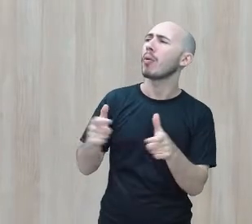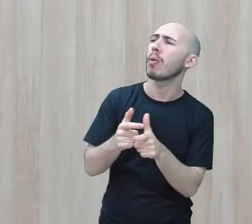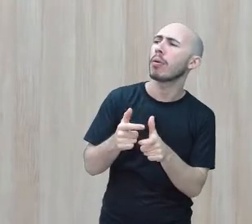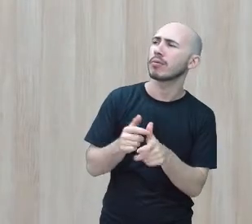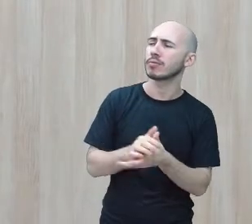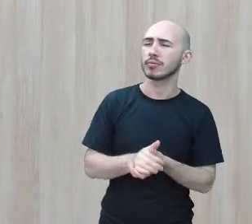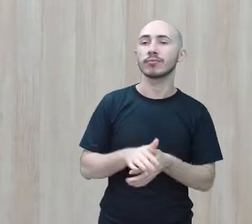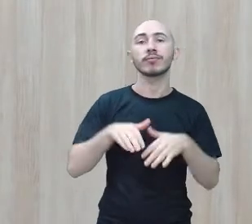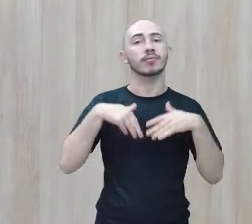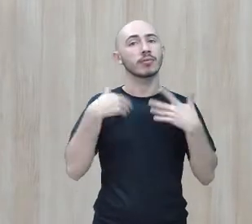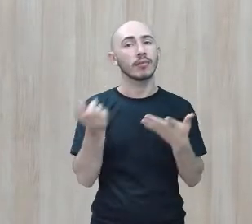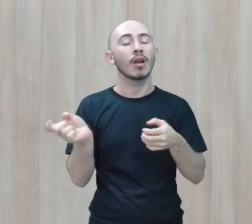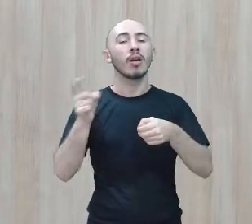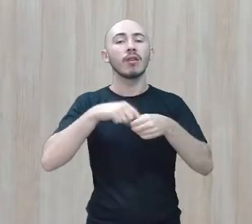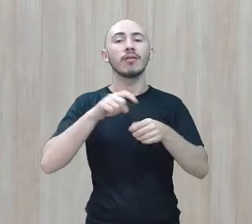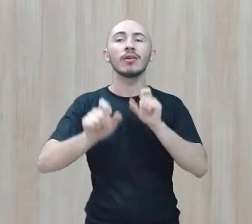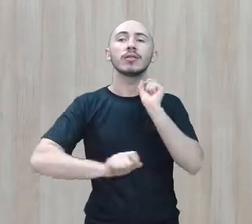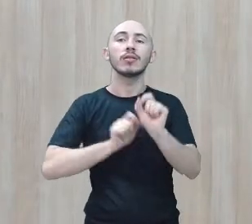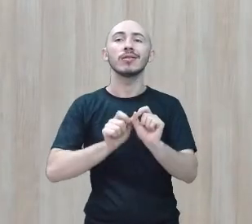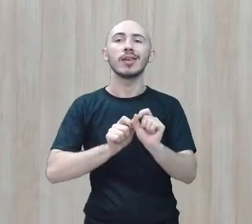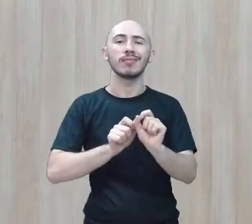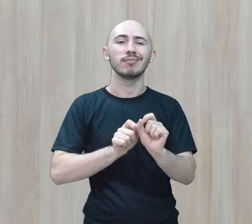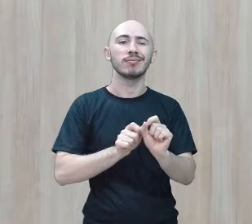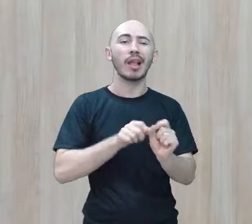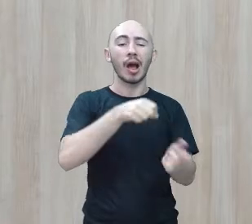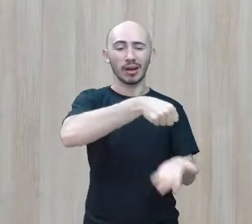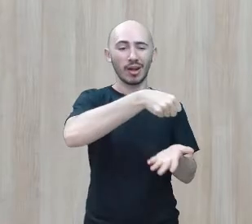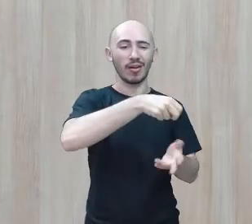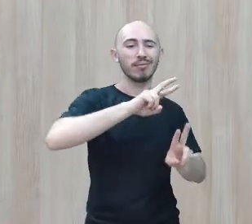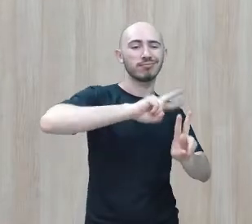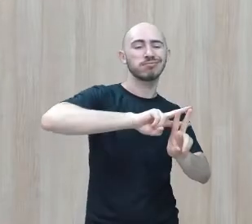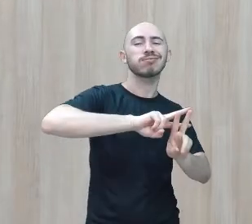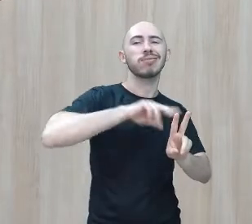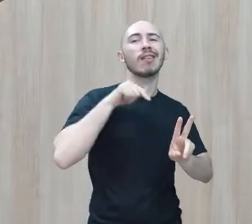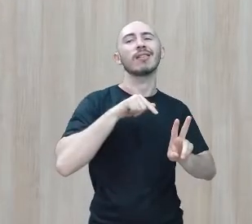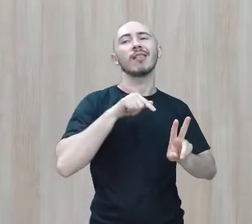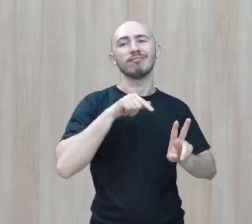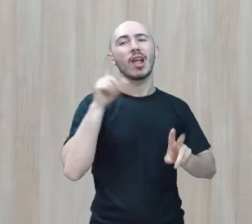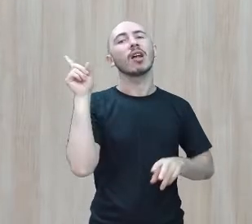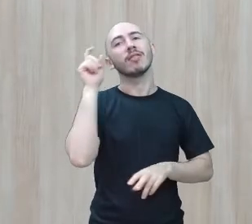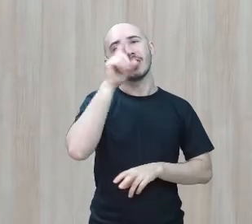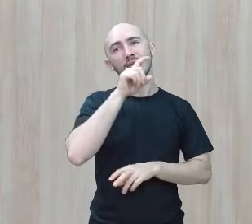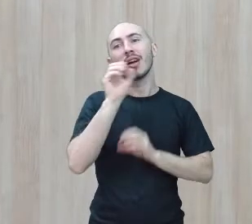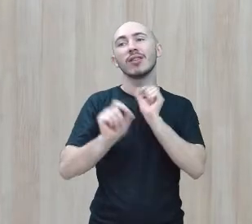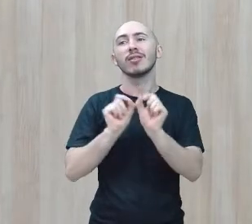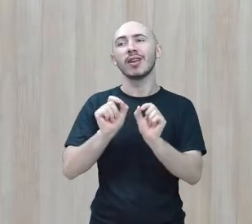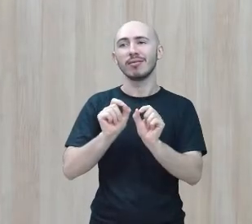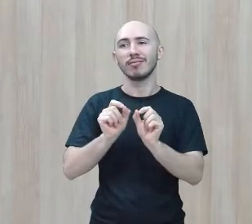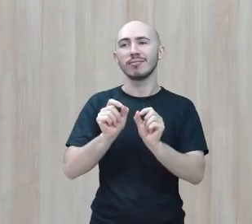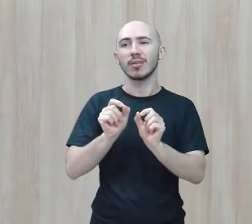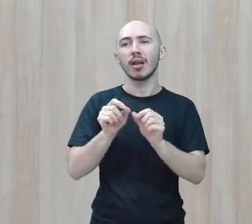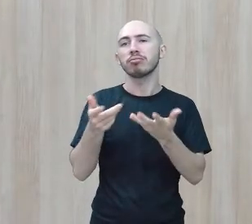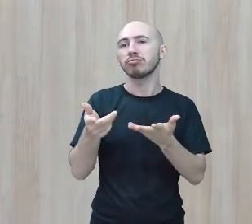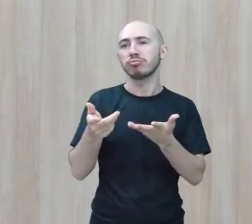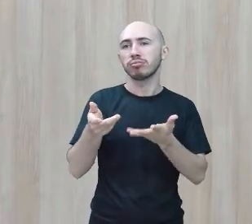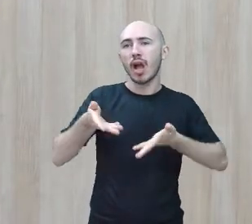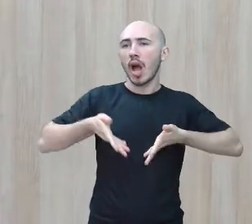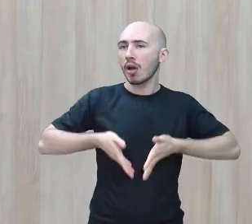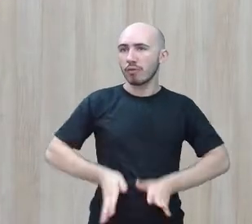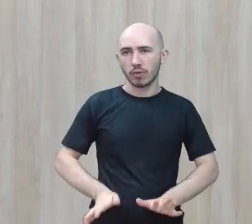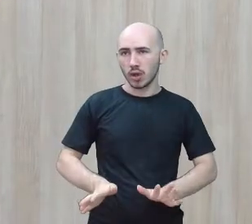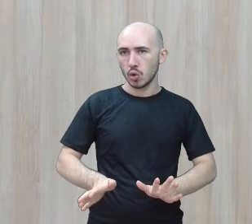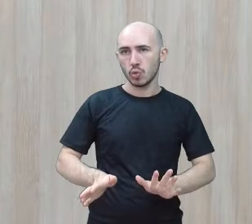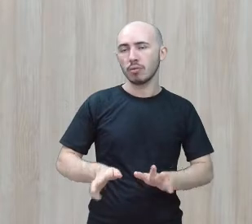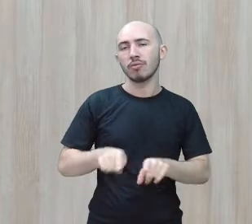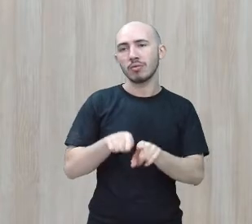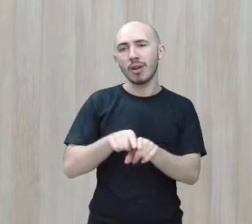a questão aí da jaula, porque em jaulas eles têm dificuldade de reprodução, às vezes porque não tem o